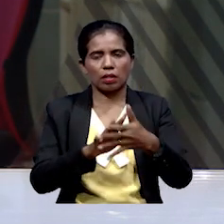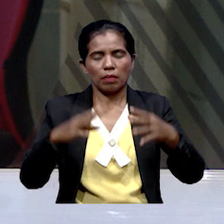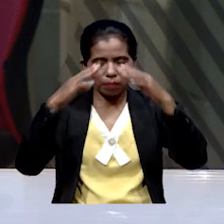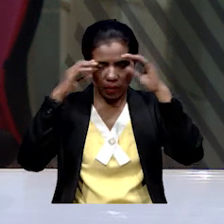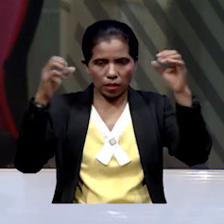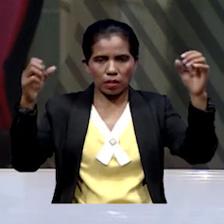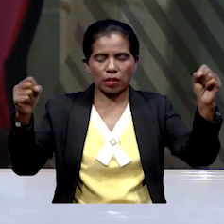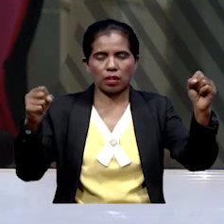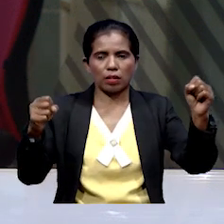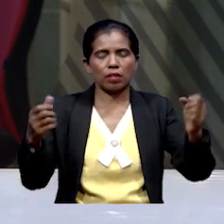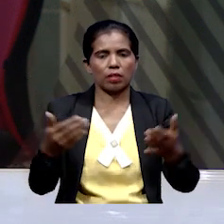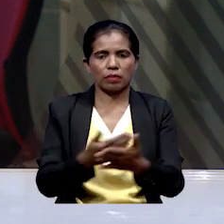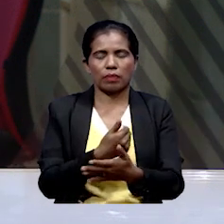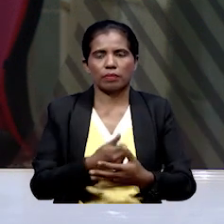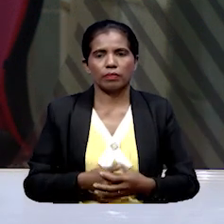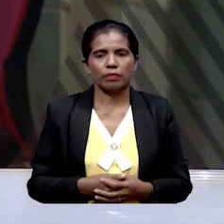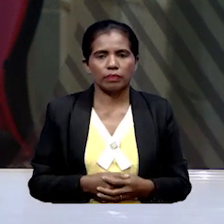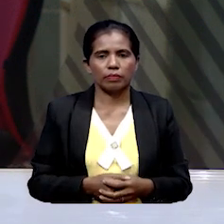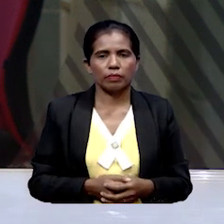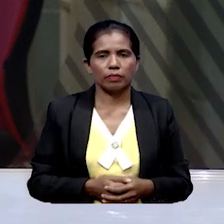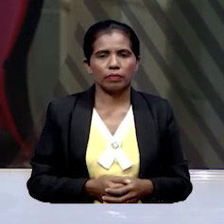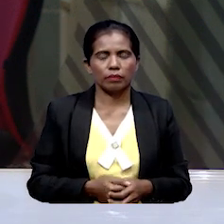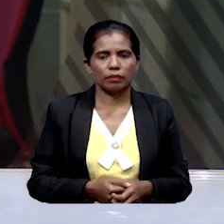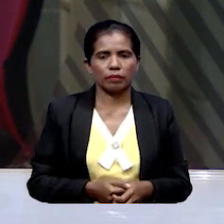da República FOM.